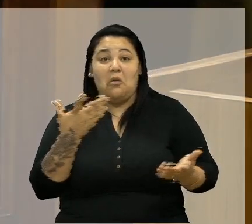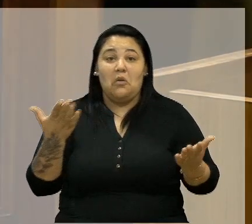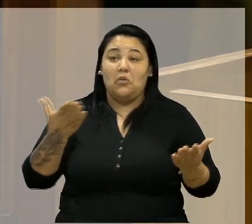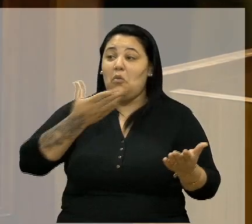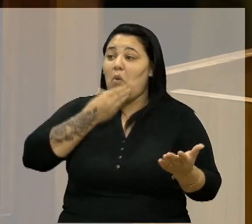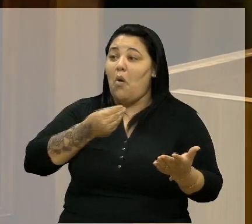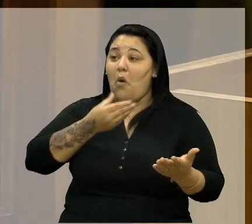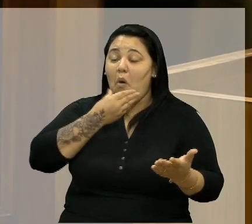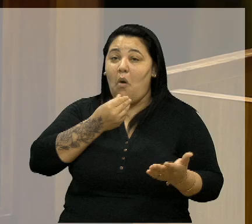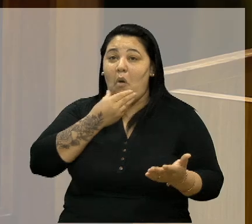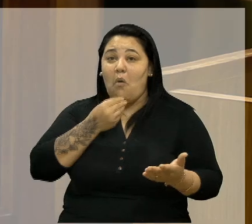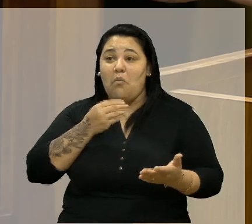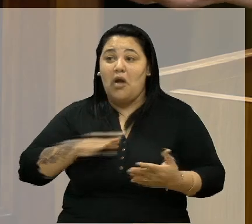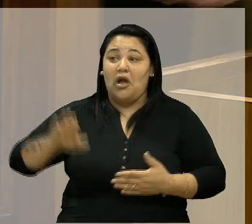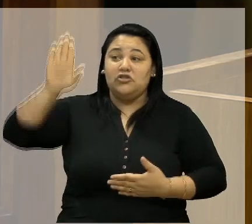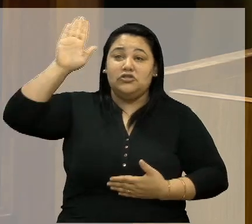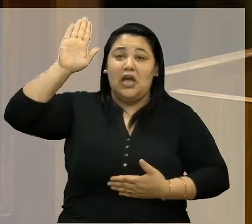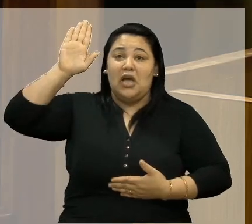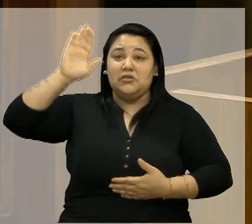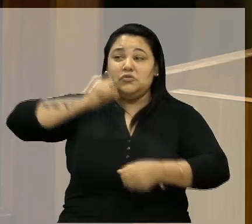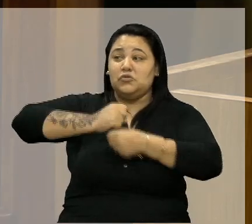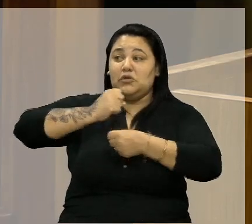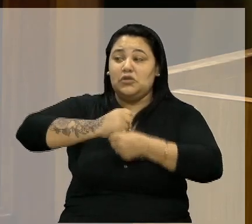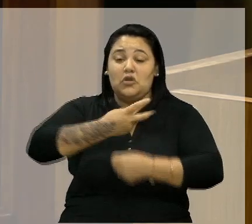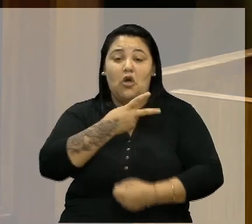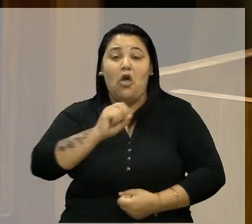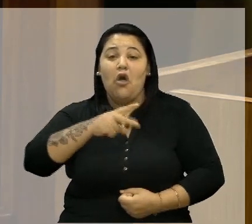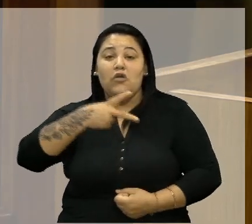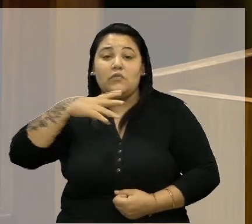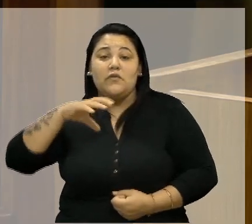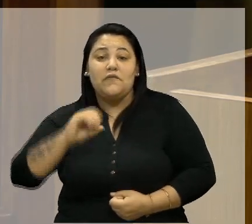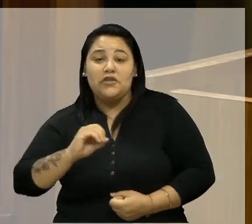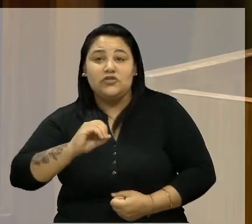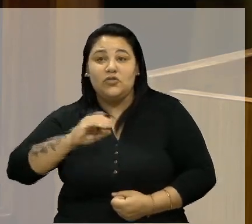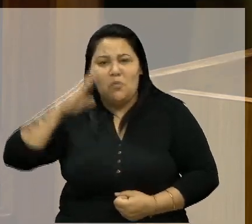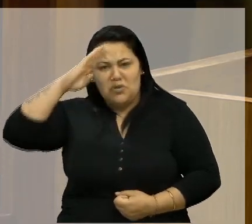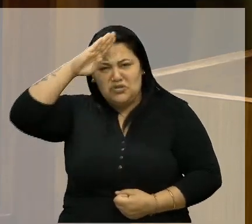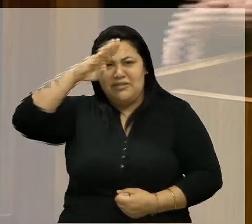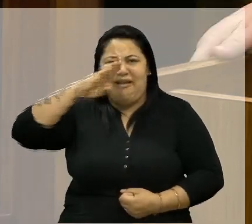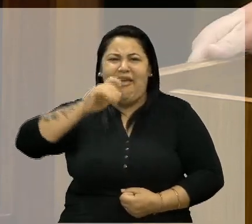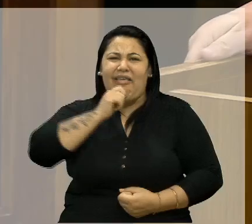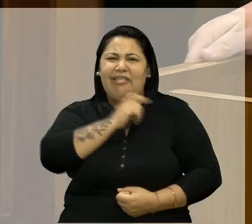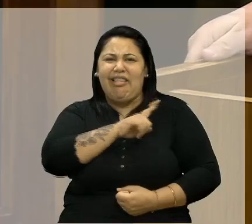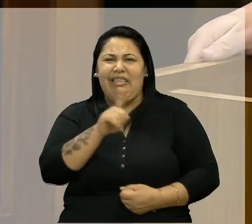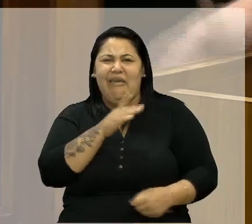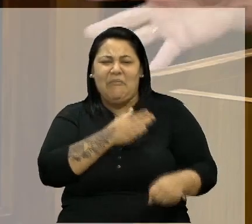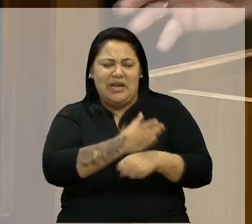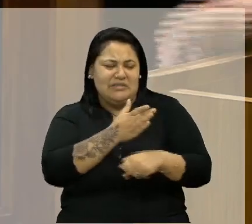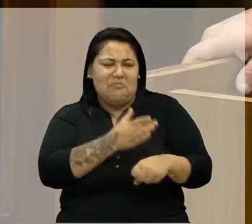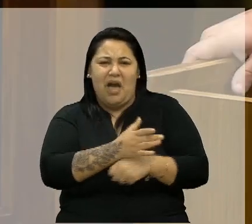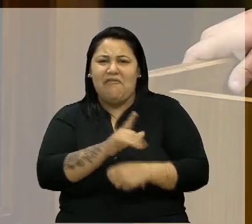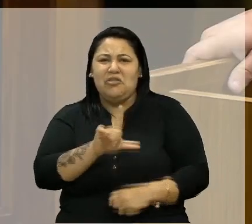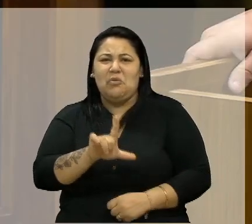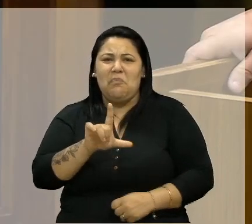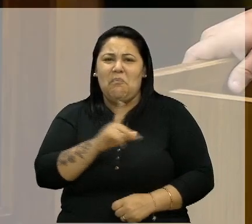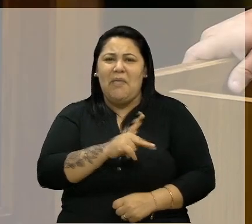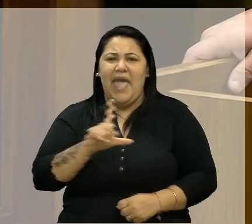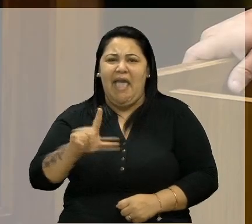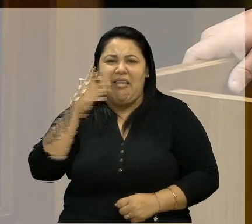rapaz foi candidato no ano de 2020, aonde o Bolsonaro nem era do PL. Nem era do